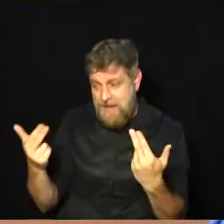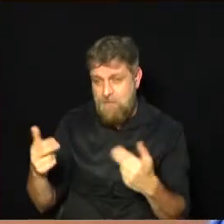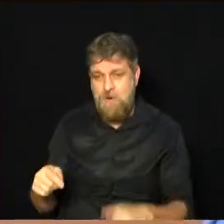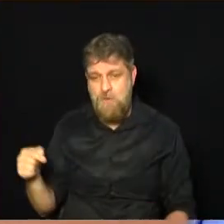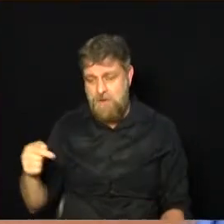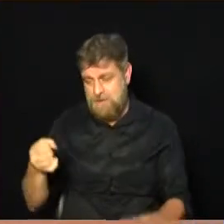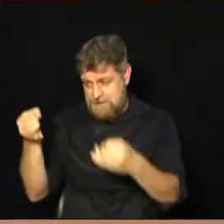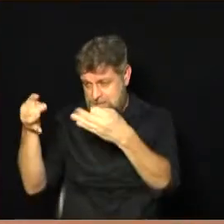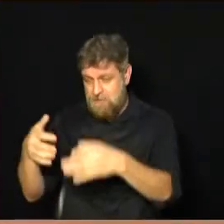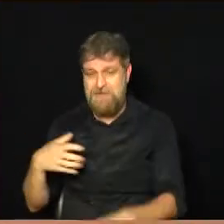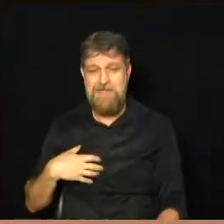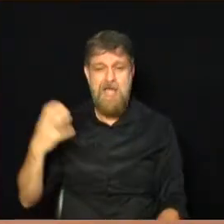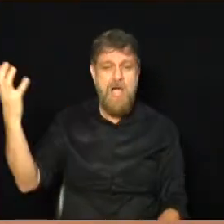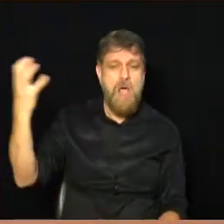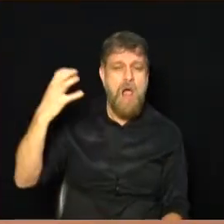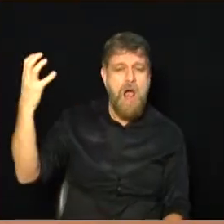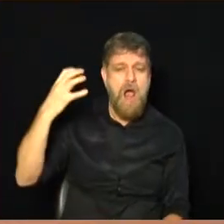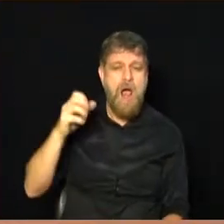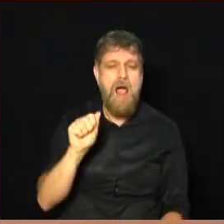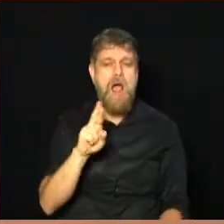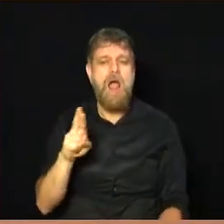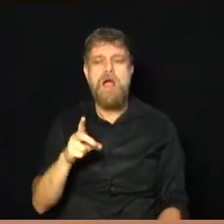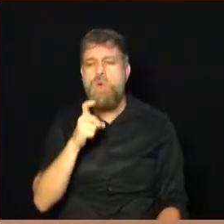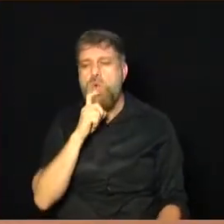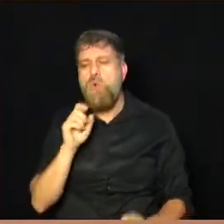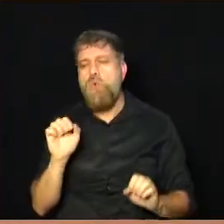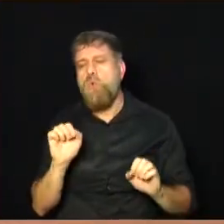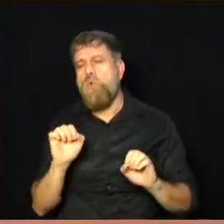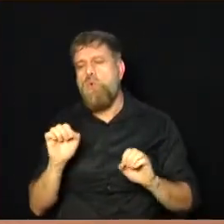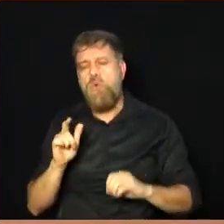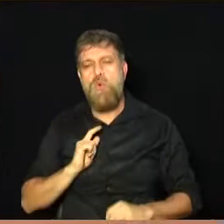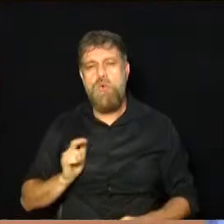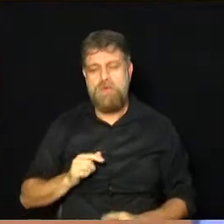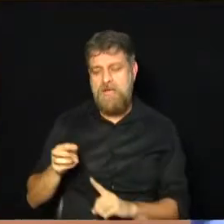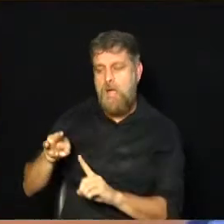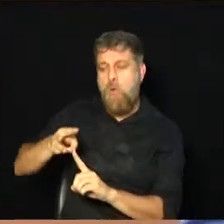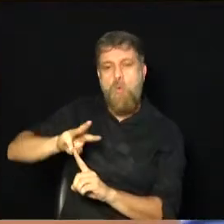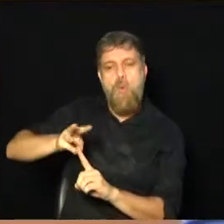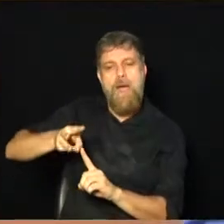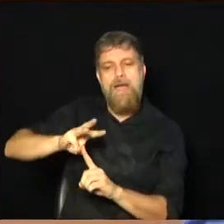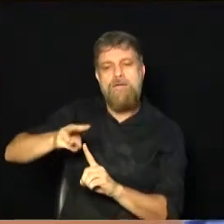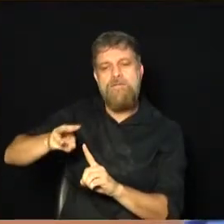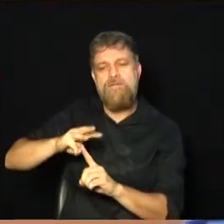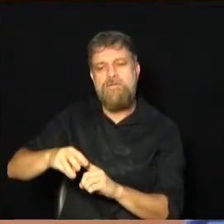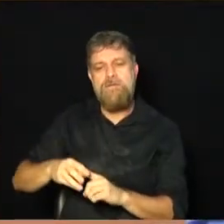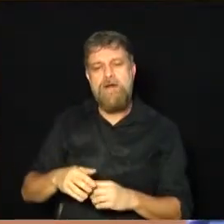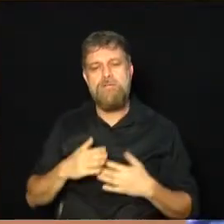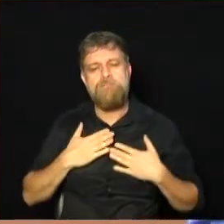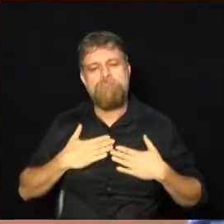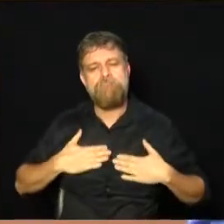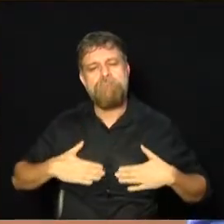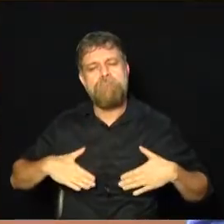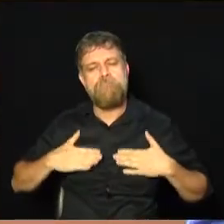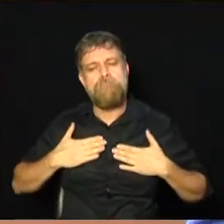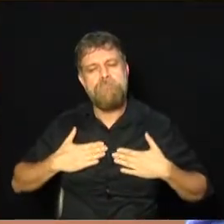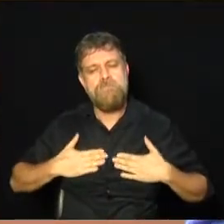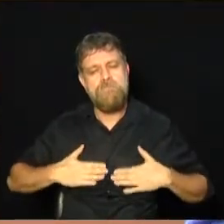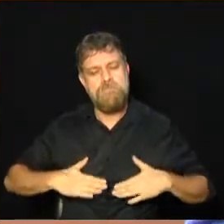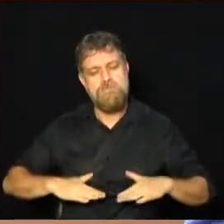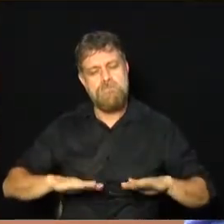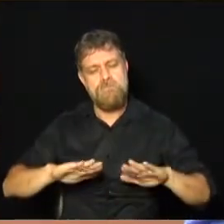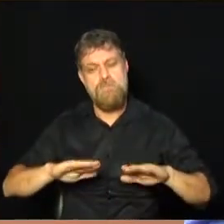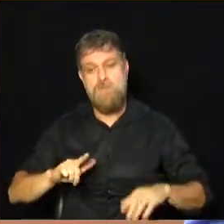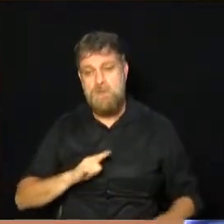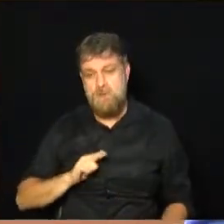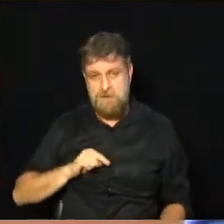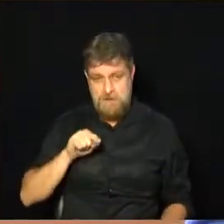têm ar-condicionado, Wi-Fi, quer dizer, tem todo o conforto para as pessoas. Então, o sistema tem isso. E ele